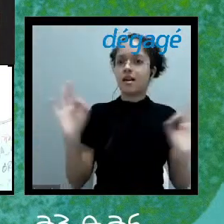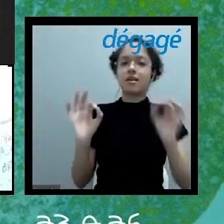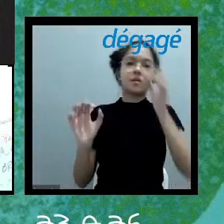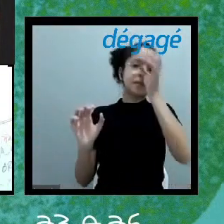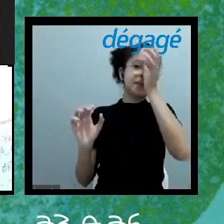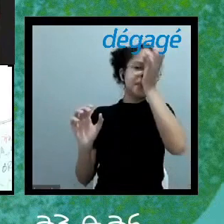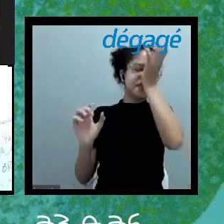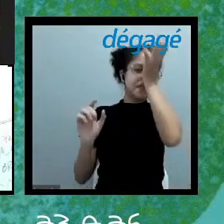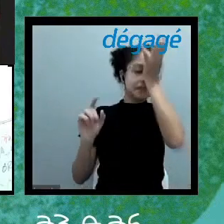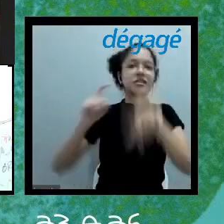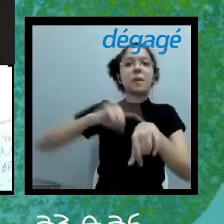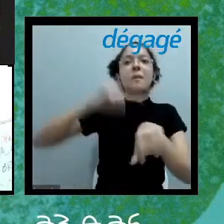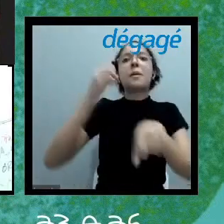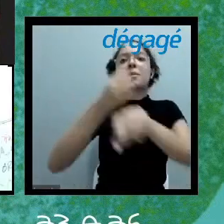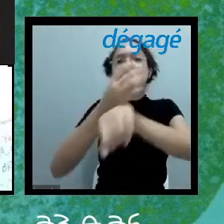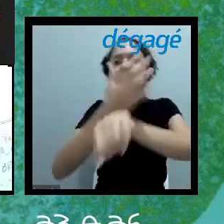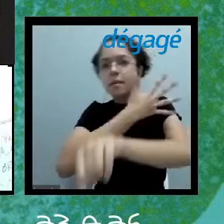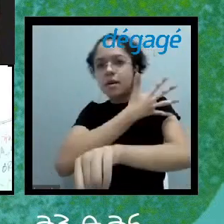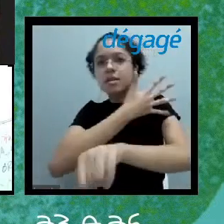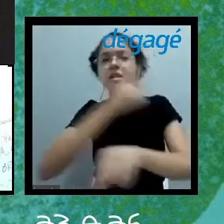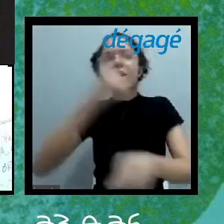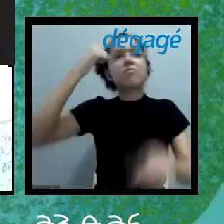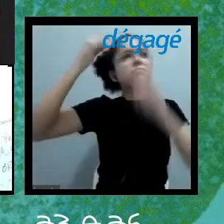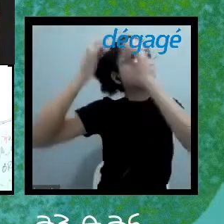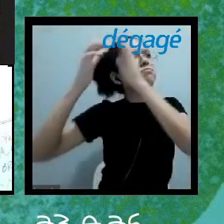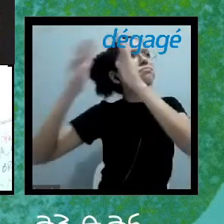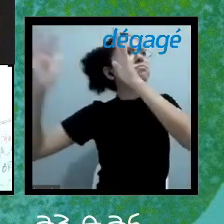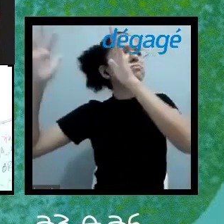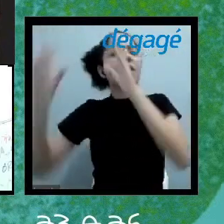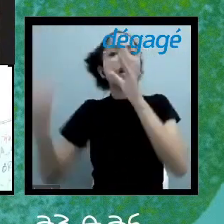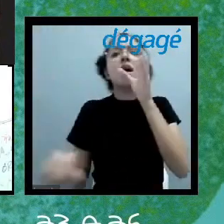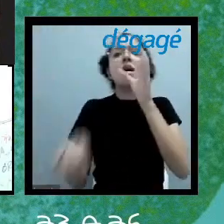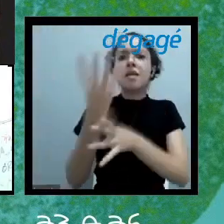de reflexão, de criação, de